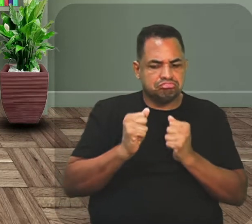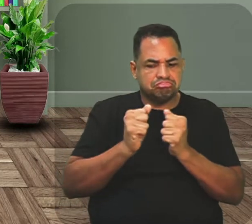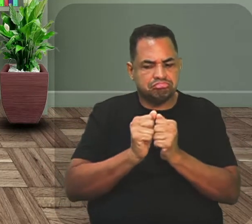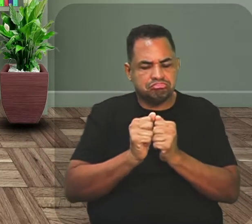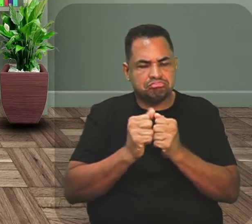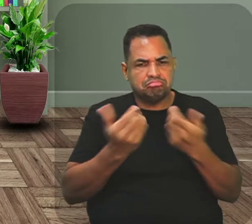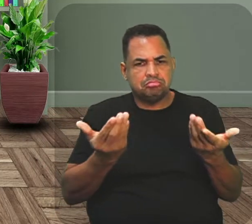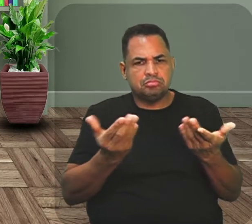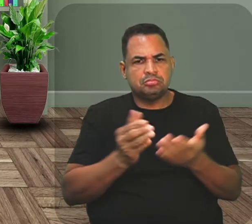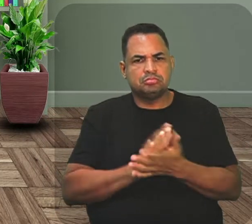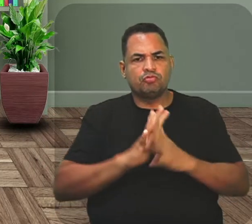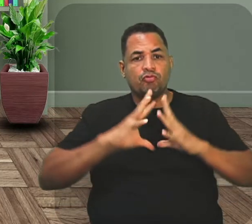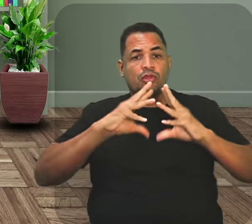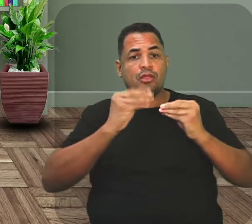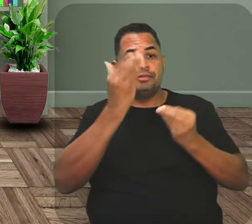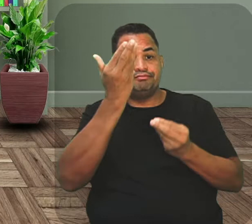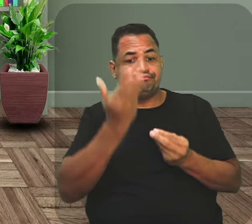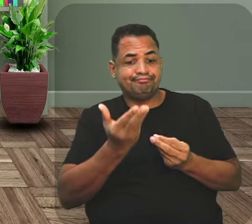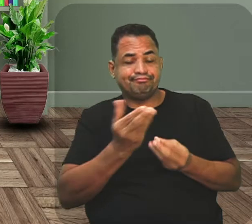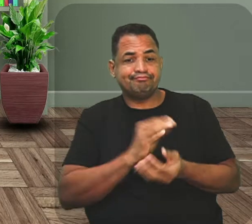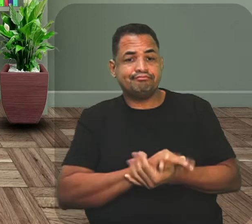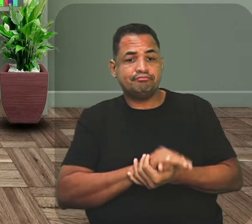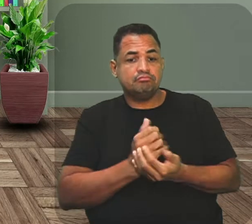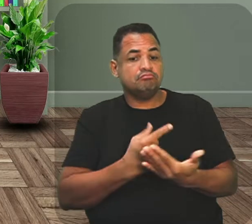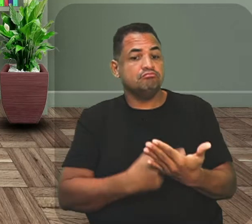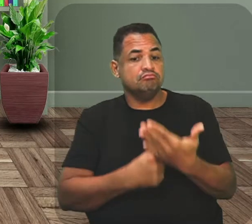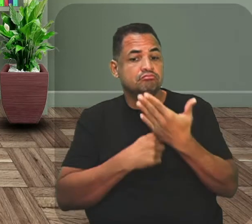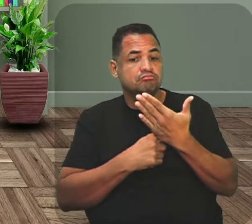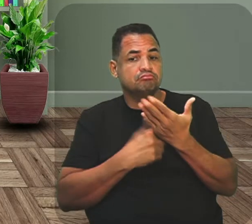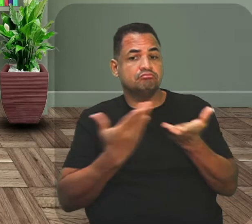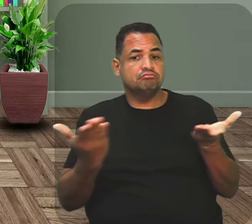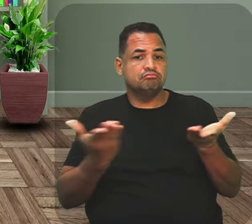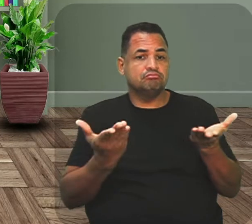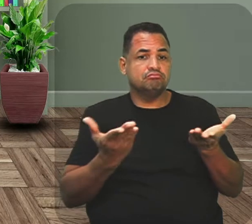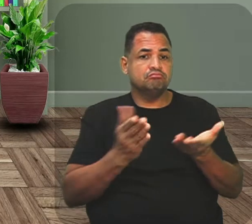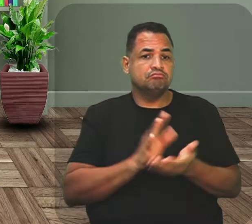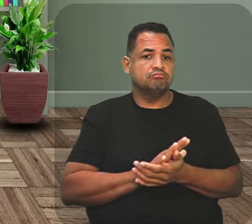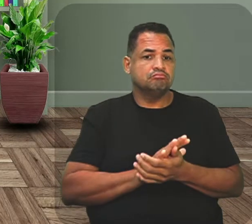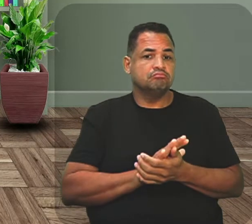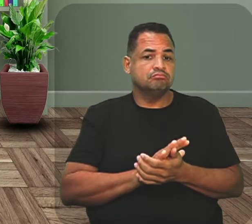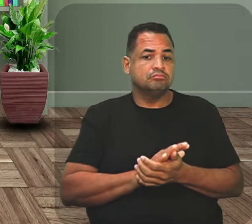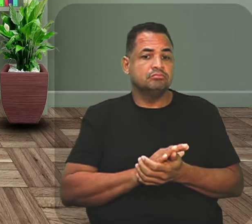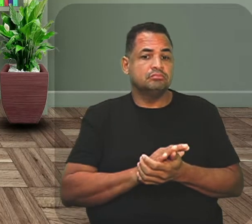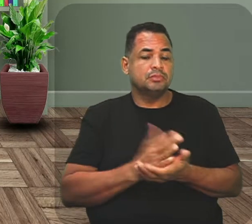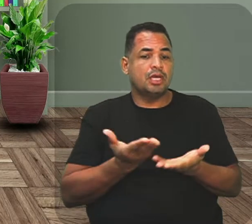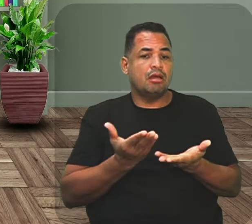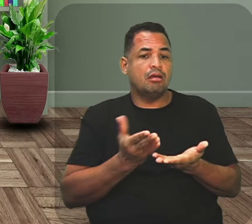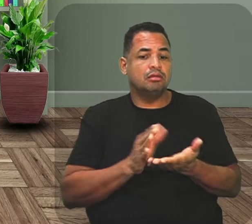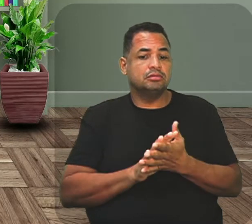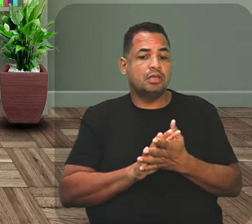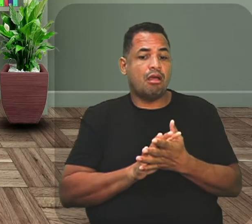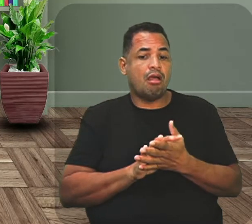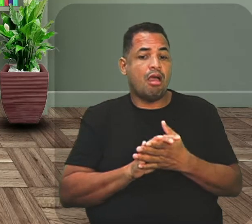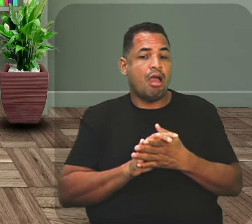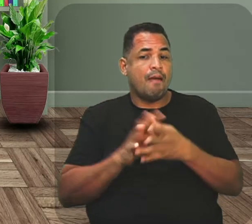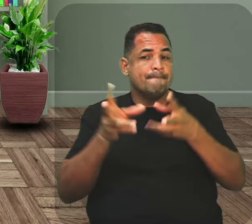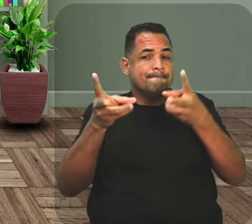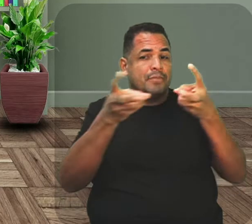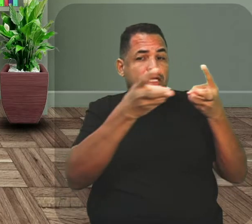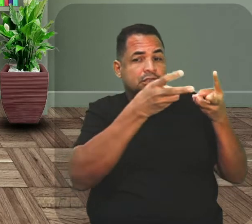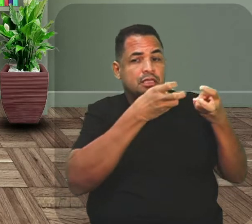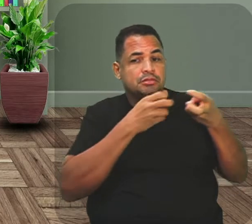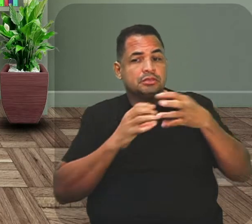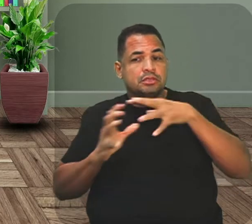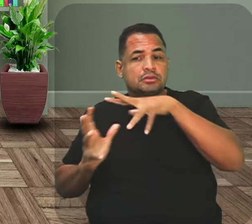assim, tudo isso te ajuda, né? A gente costuma dizer que leitura de mundo, né, ela